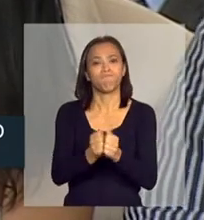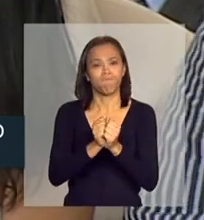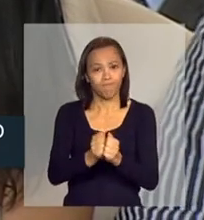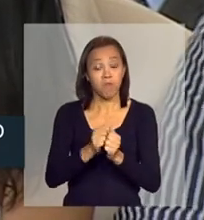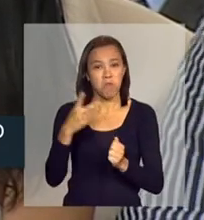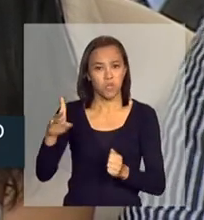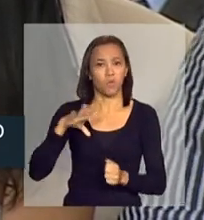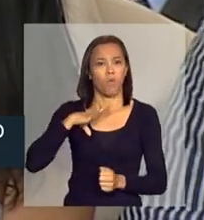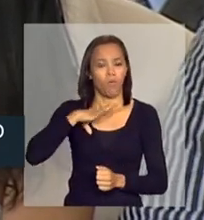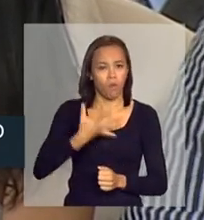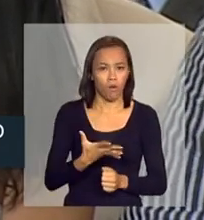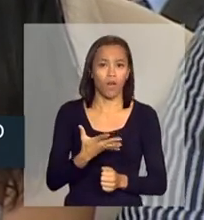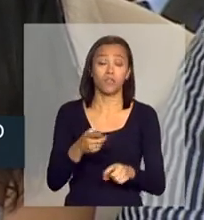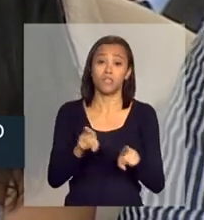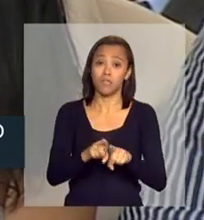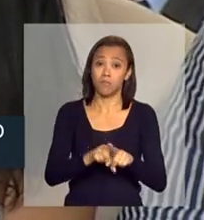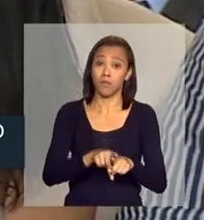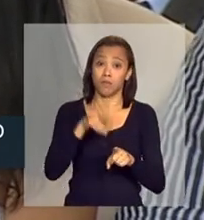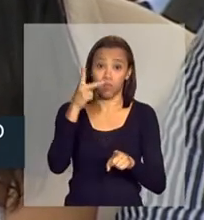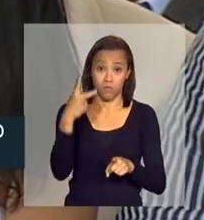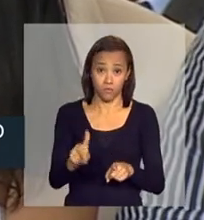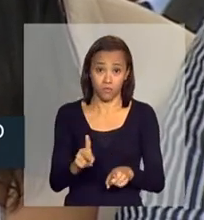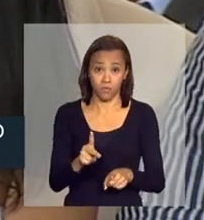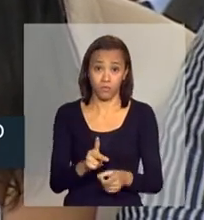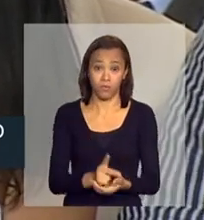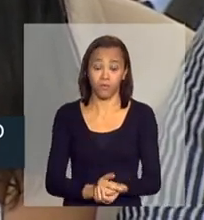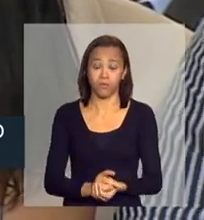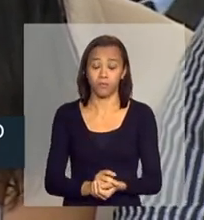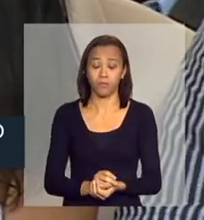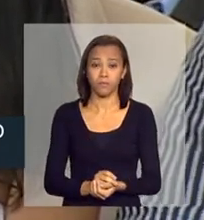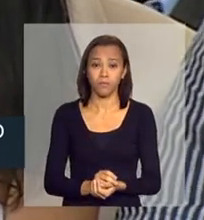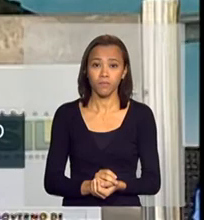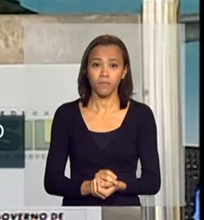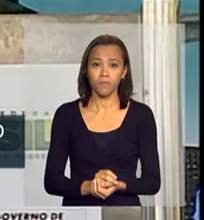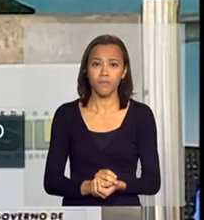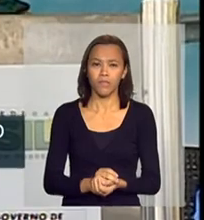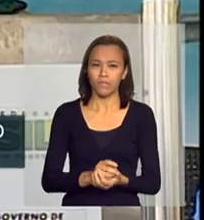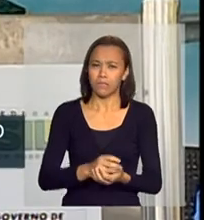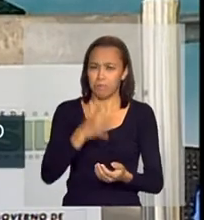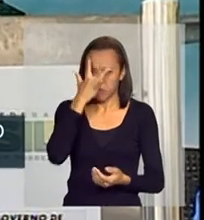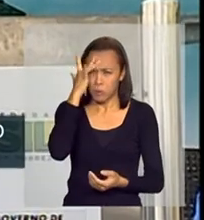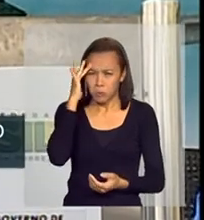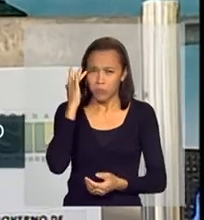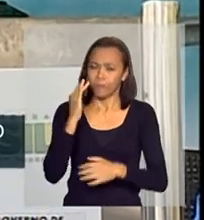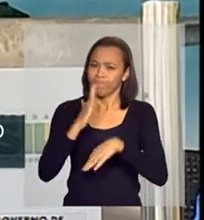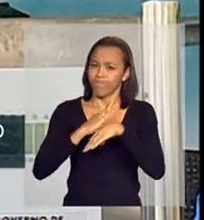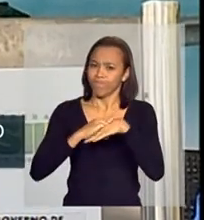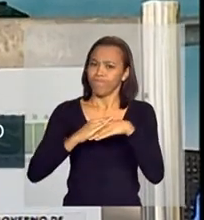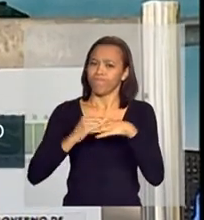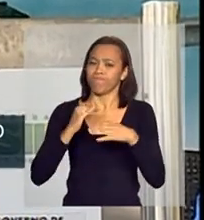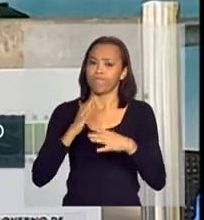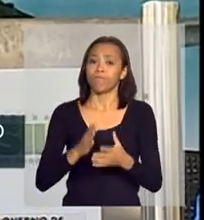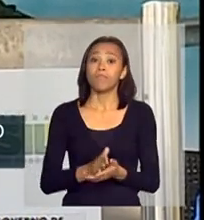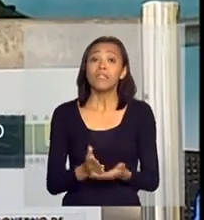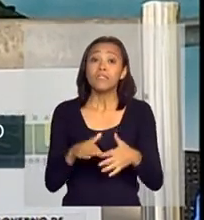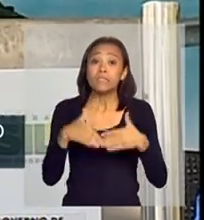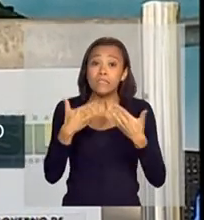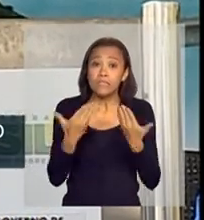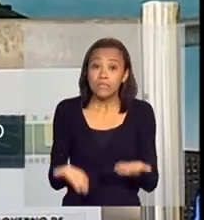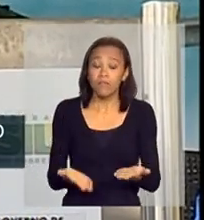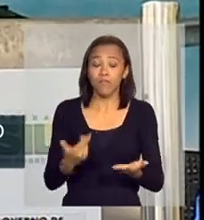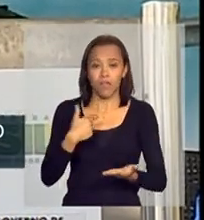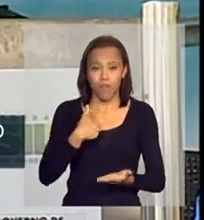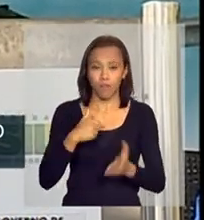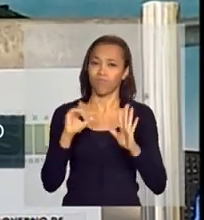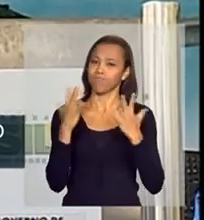sua coragem e pela sua imensa generosidade. Então,